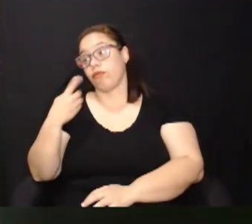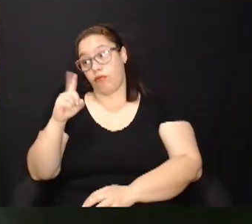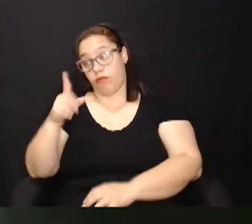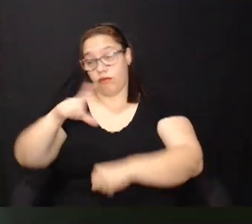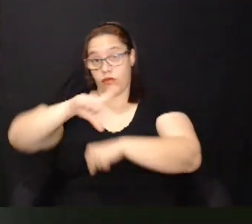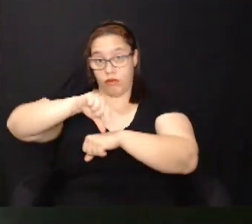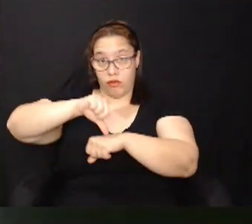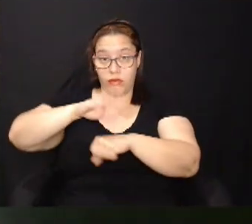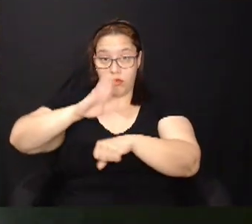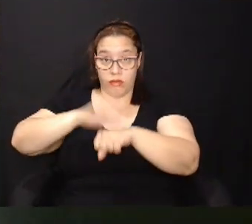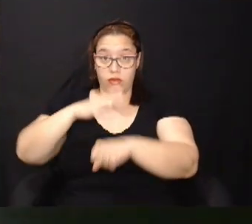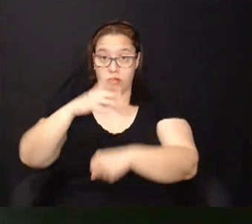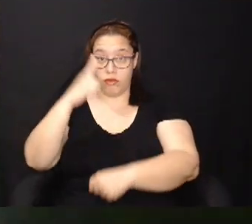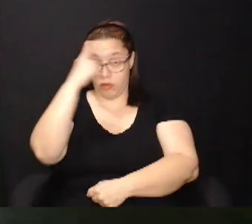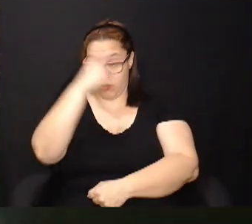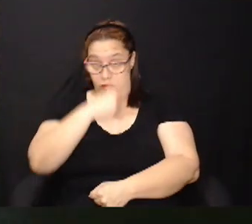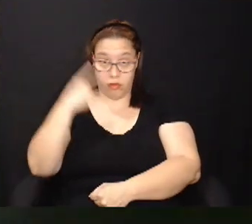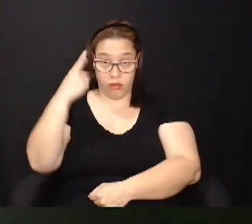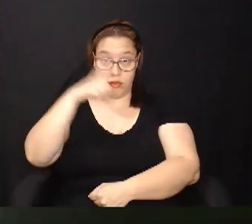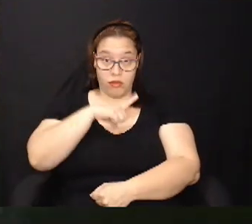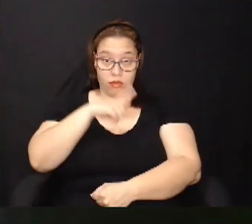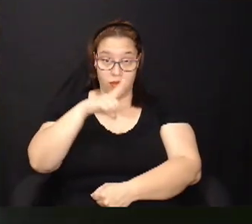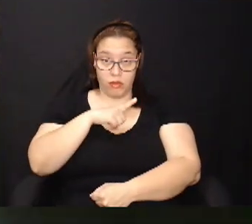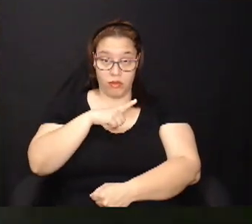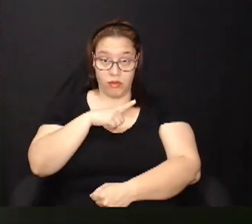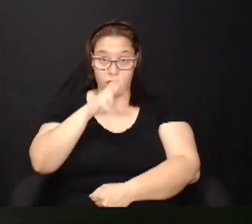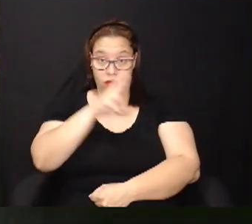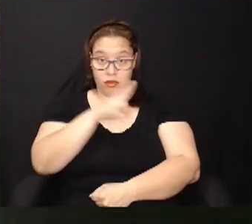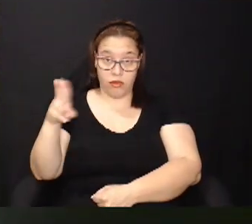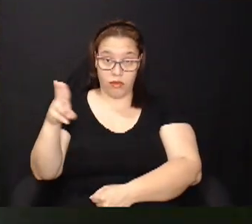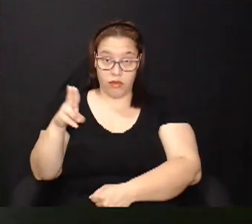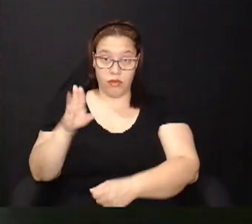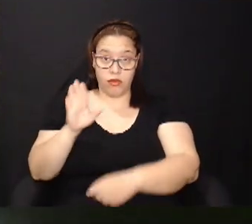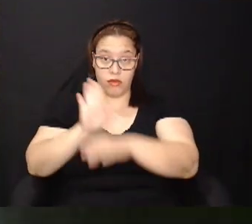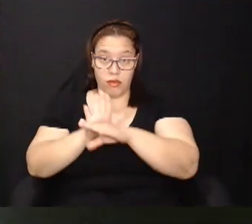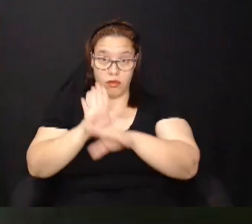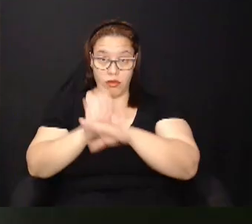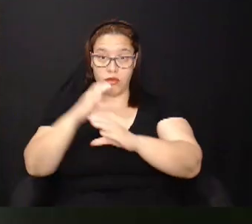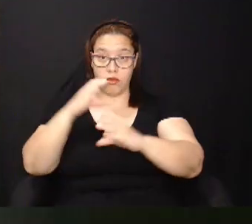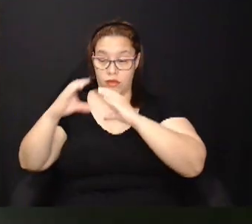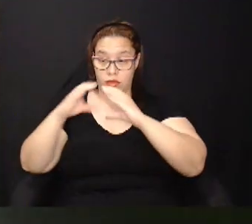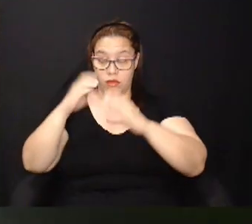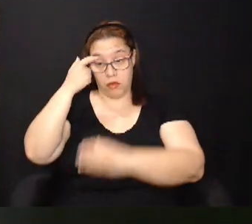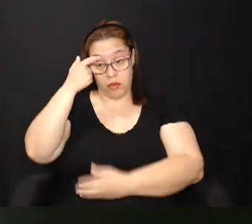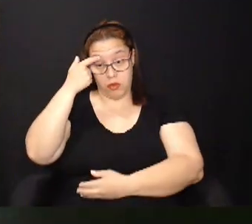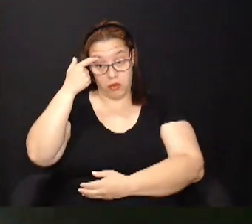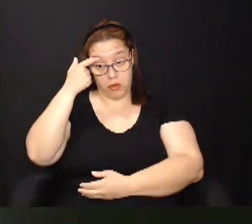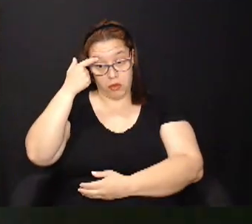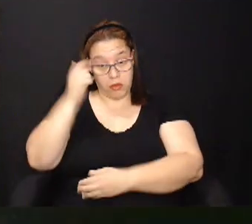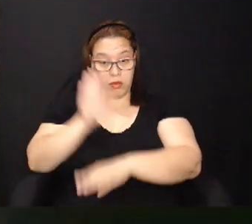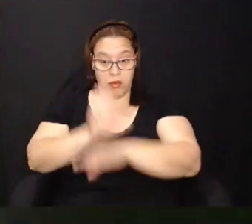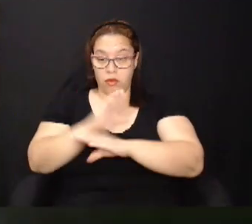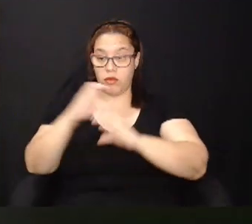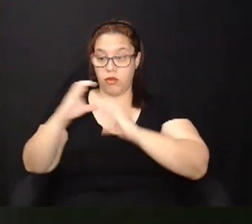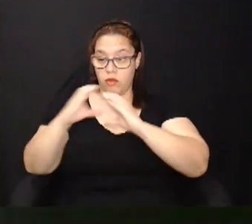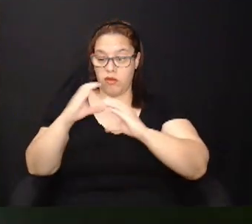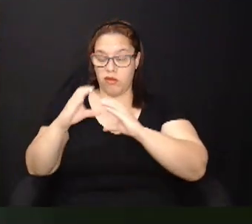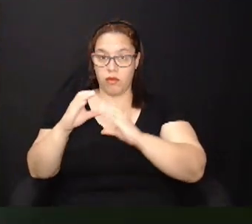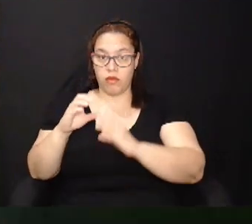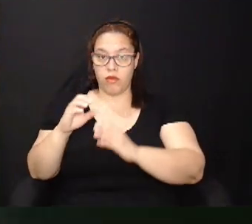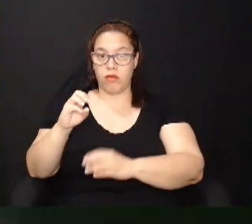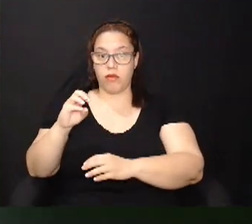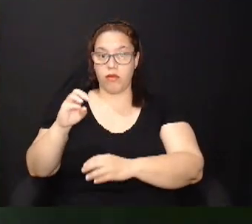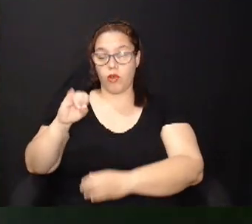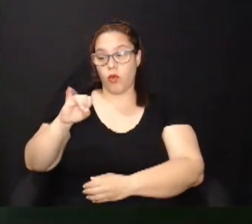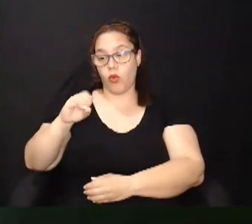mais de 1 hora. Você tem direito àquilo que a gente chama de auxílio comunicação. O que é esse auxílio comunicação? Uma Wi-Fi de melhor qualidade,